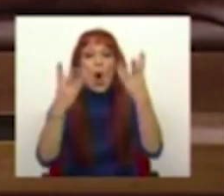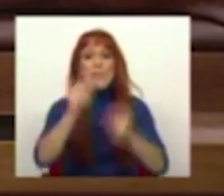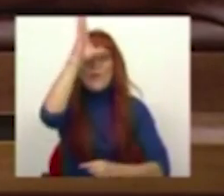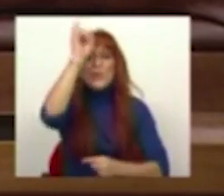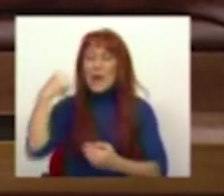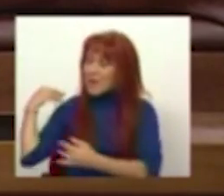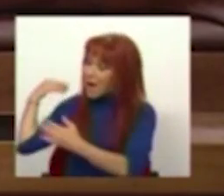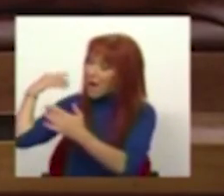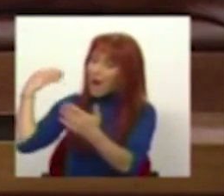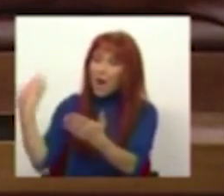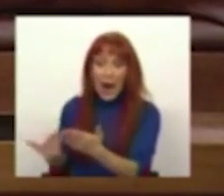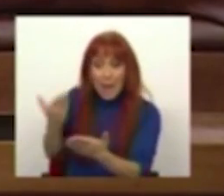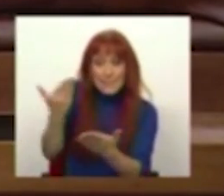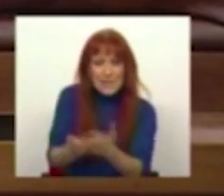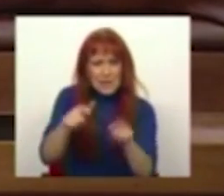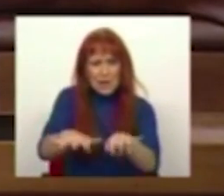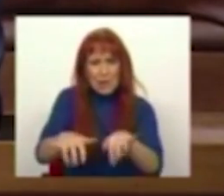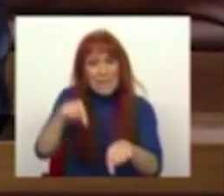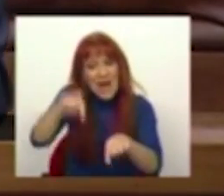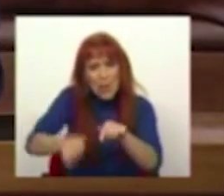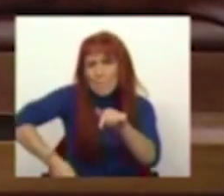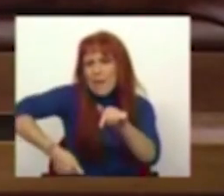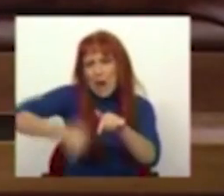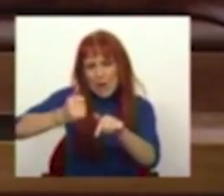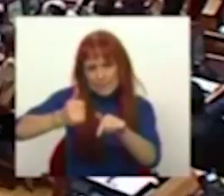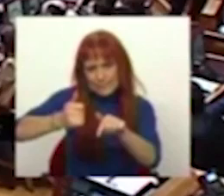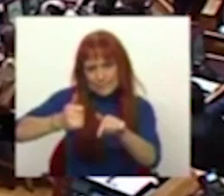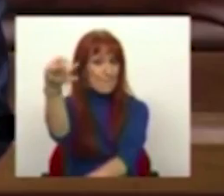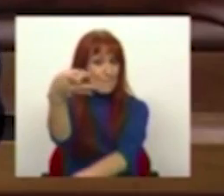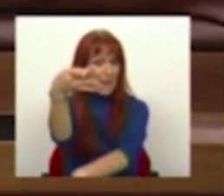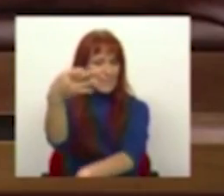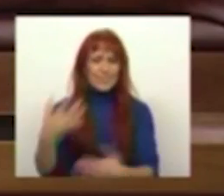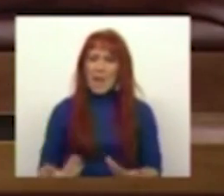Estado que já apresentei a este Parlamento.